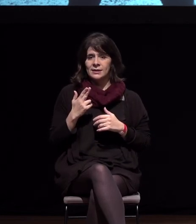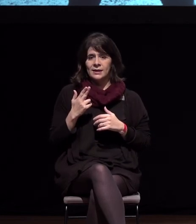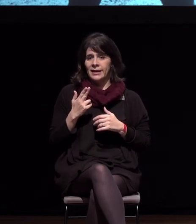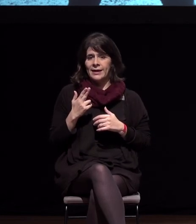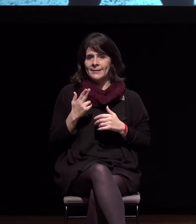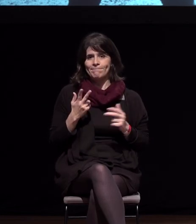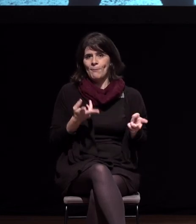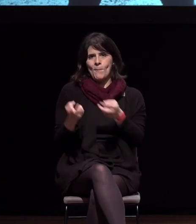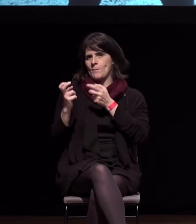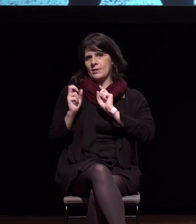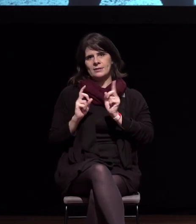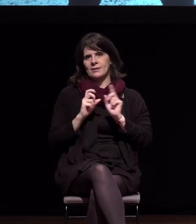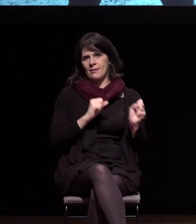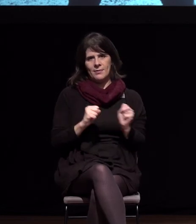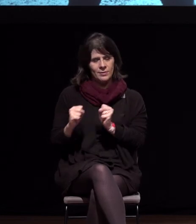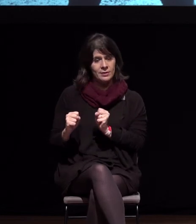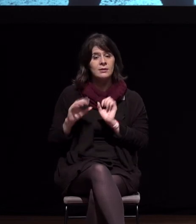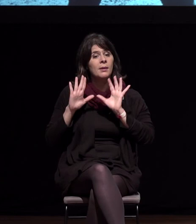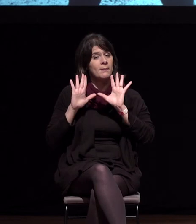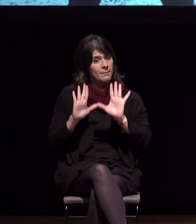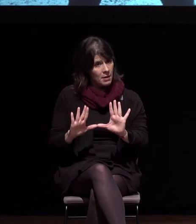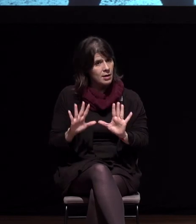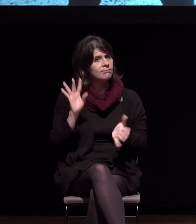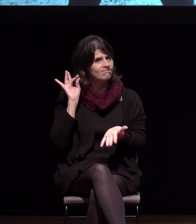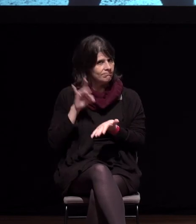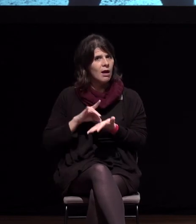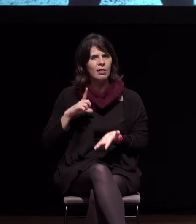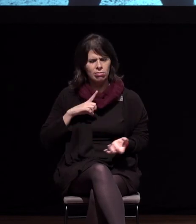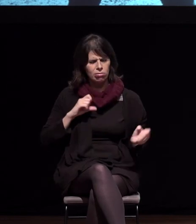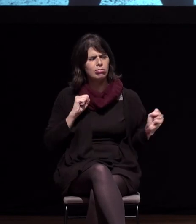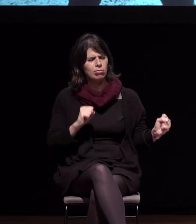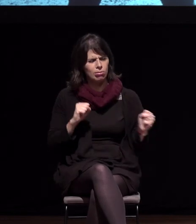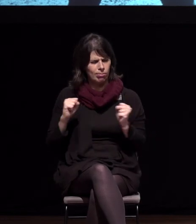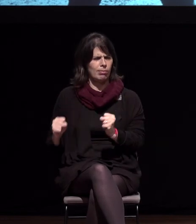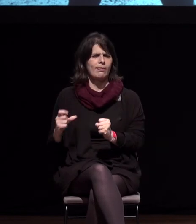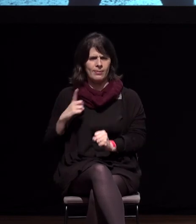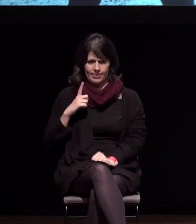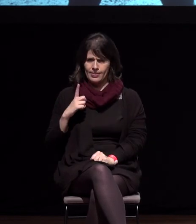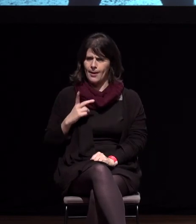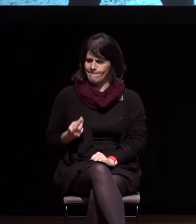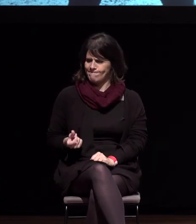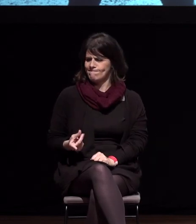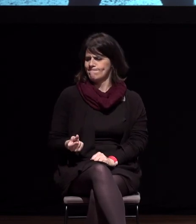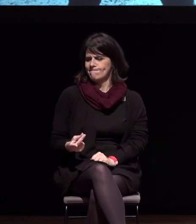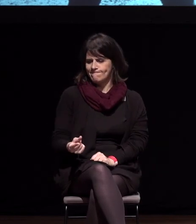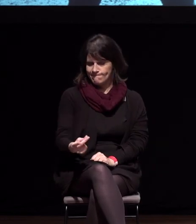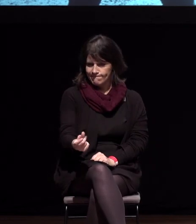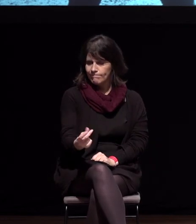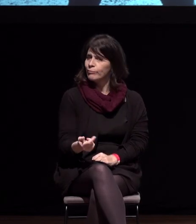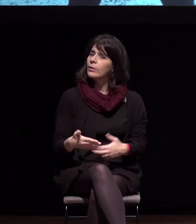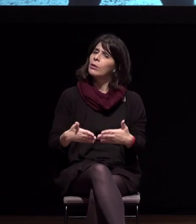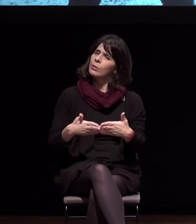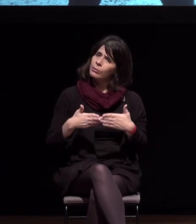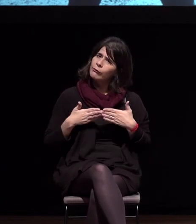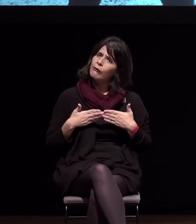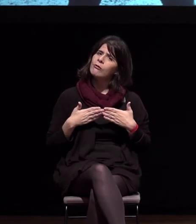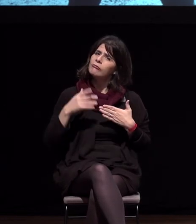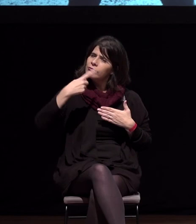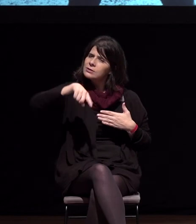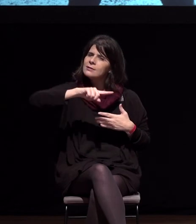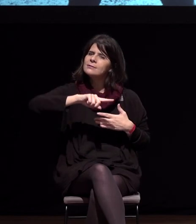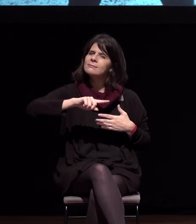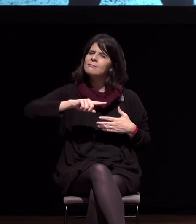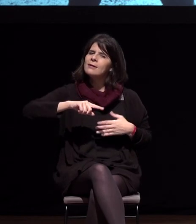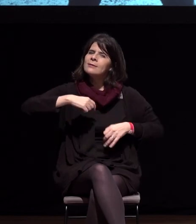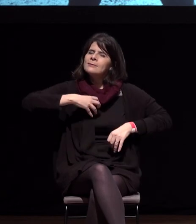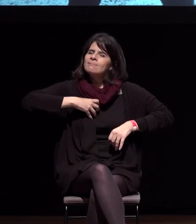essa potência, mas certamente é algo de longo prazo. Tá? Então, eu peço que vocês sempre, num momento